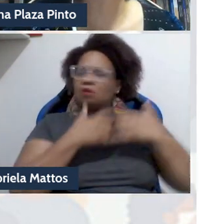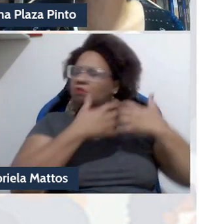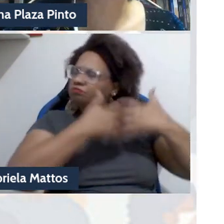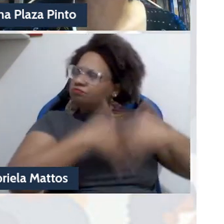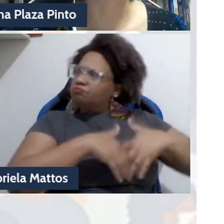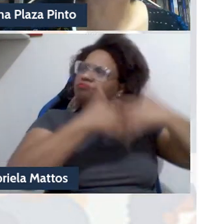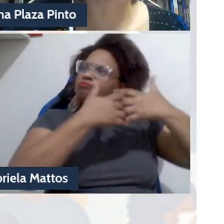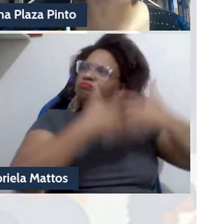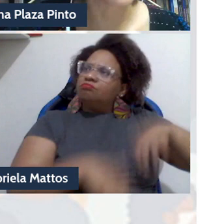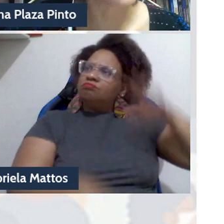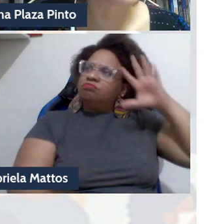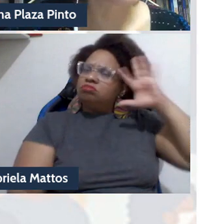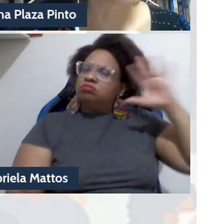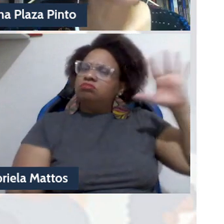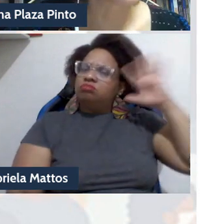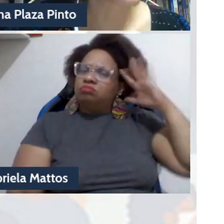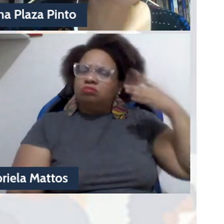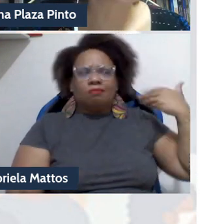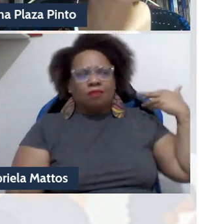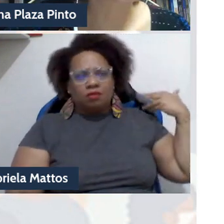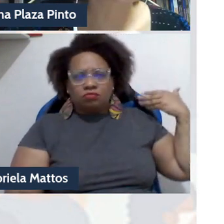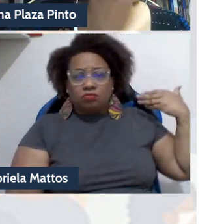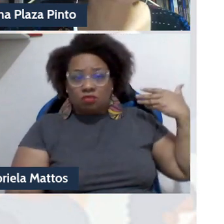há algum tempo.